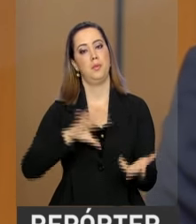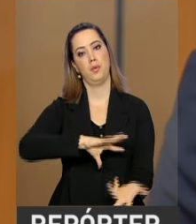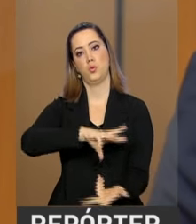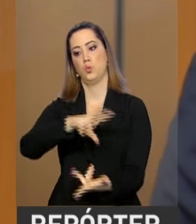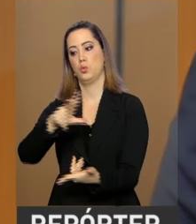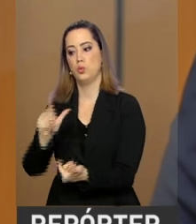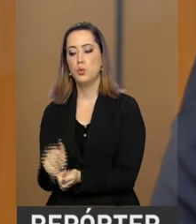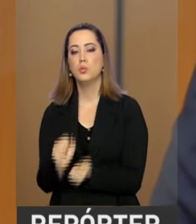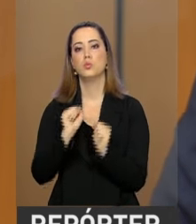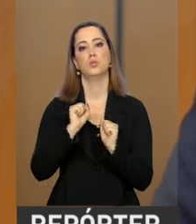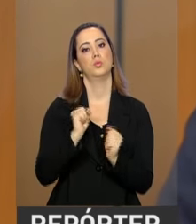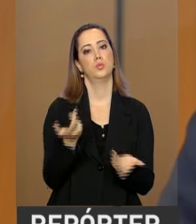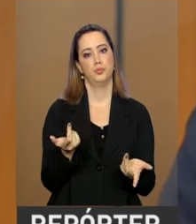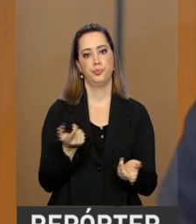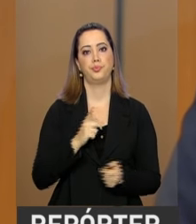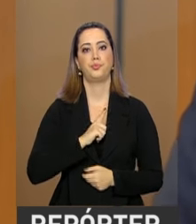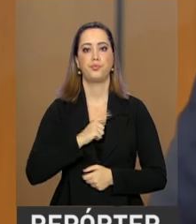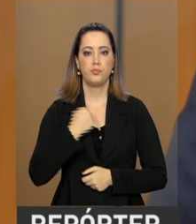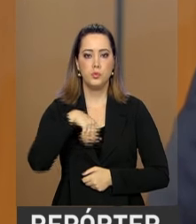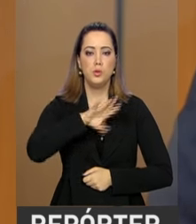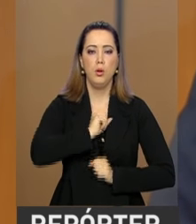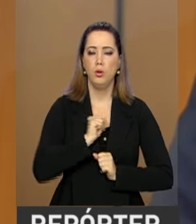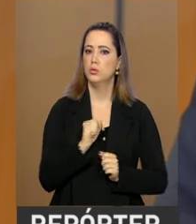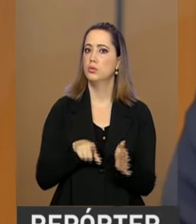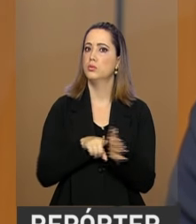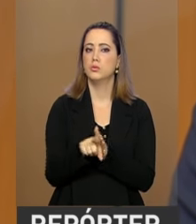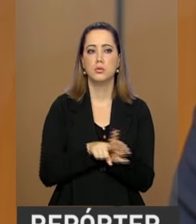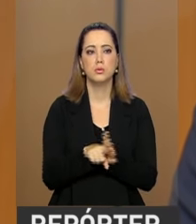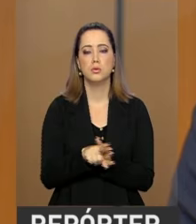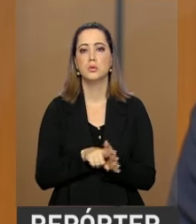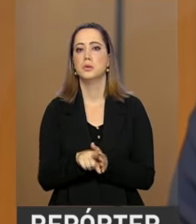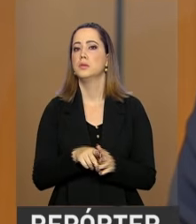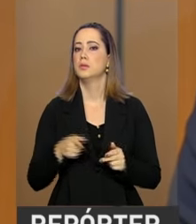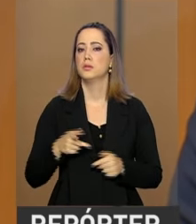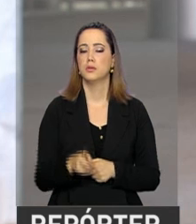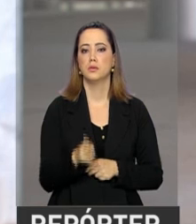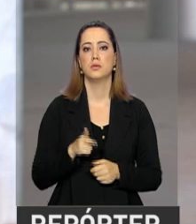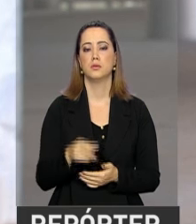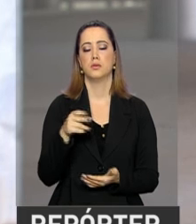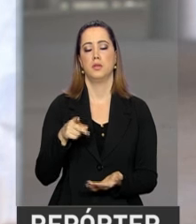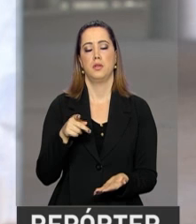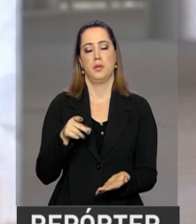da possibilidade, nós vamos agir da maneira mais dura possível.